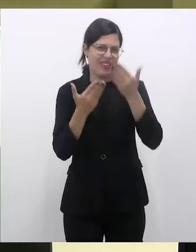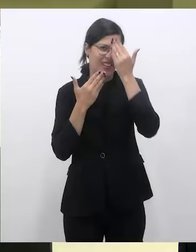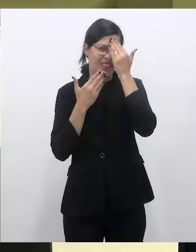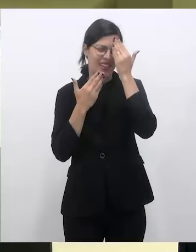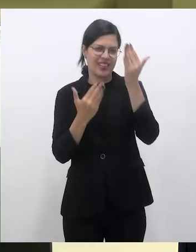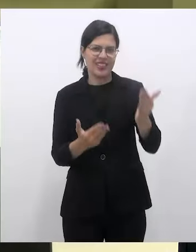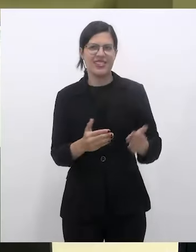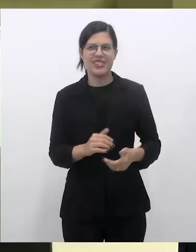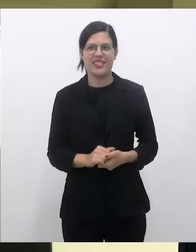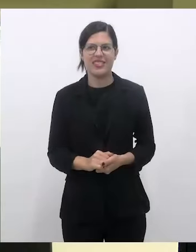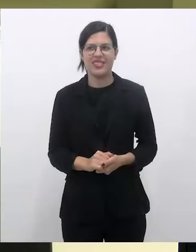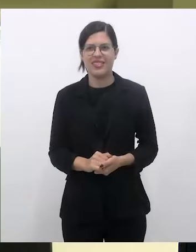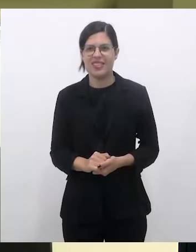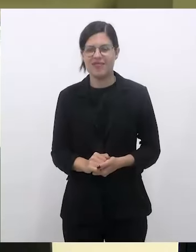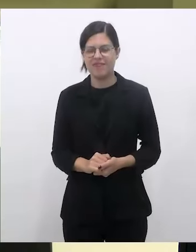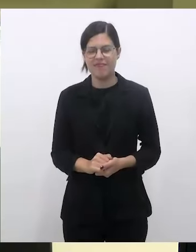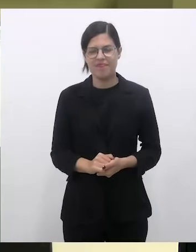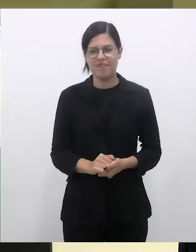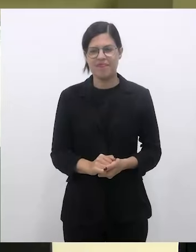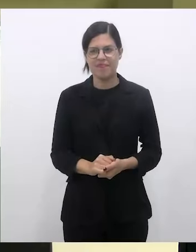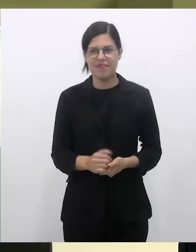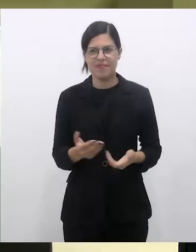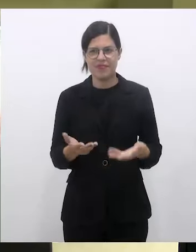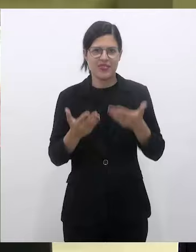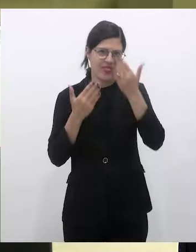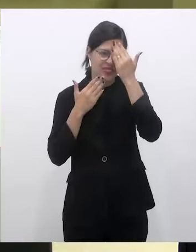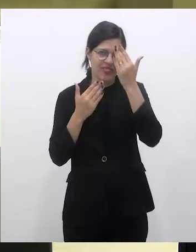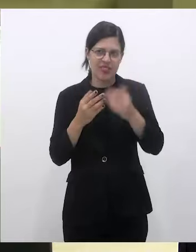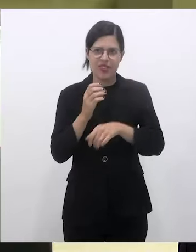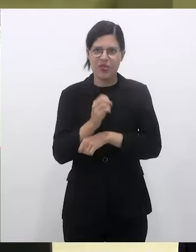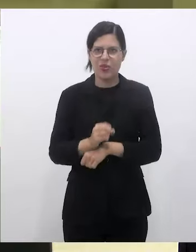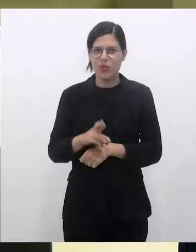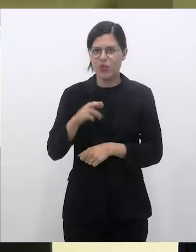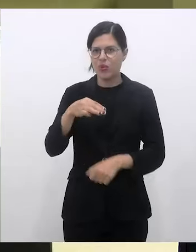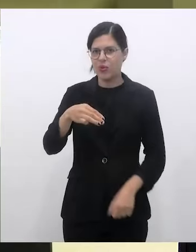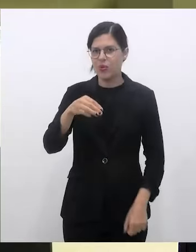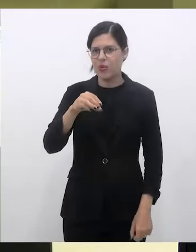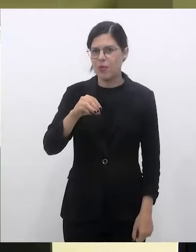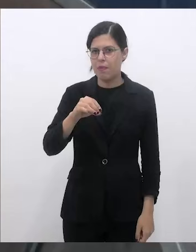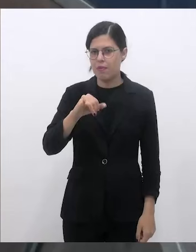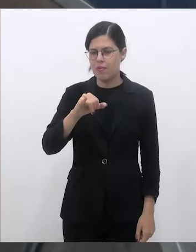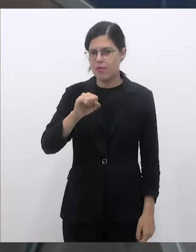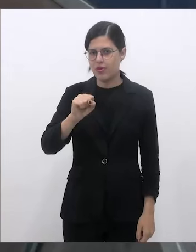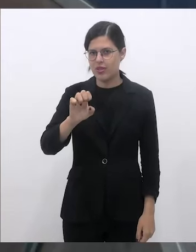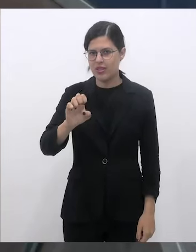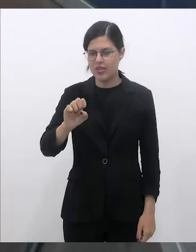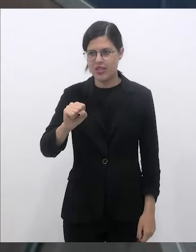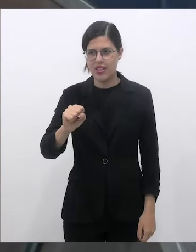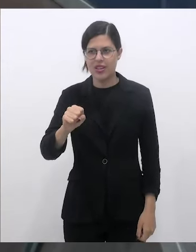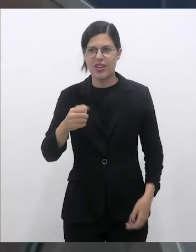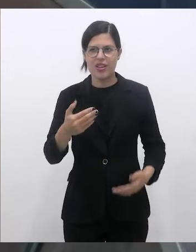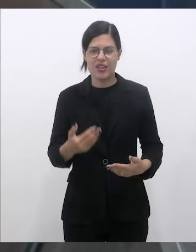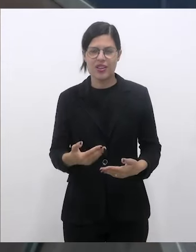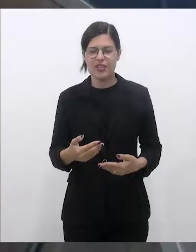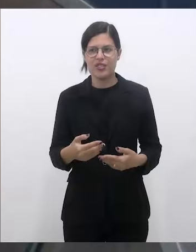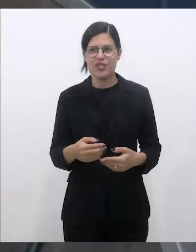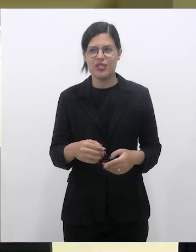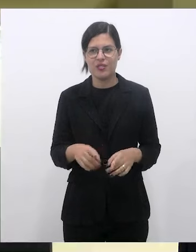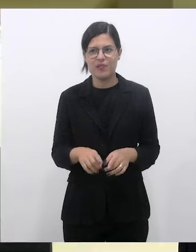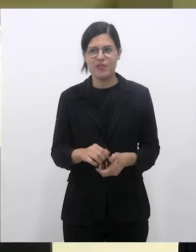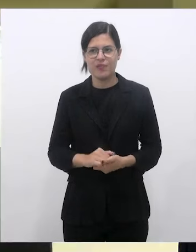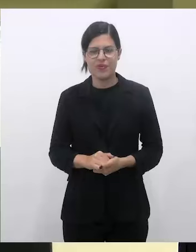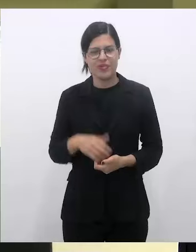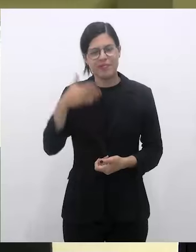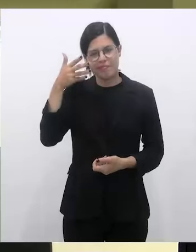é? Queria agradecer aqui. É uma pena mesmo. Queria agradecer aqui ao doutor Moisés, Laureano, e deixar